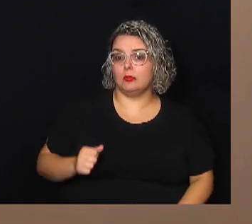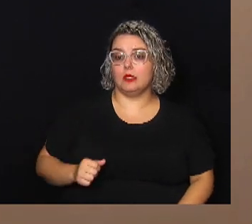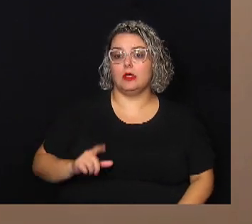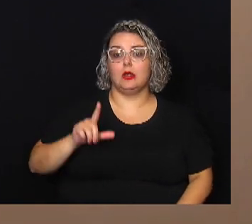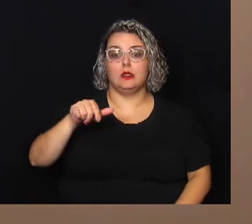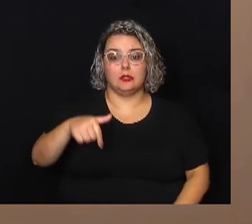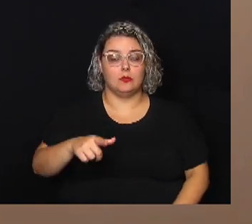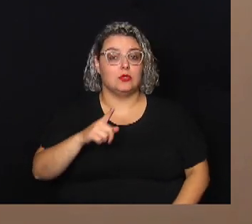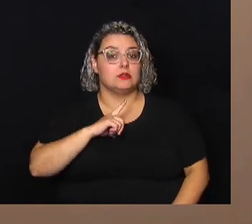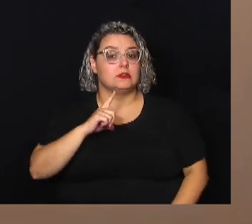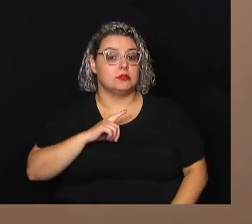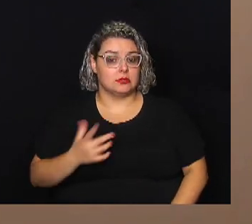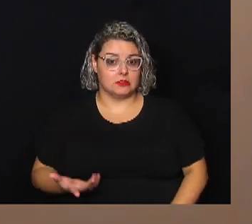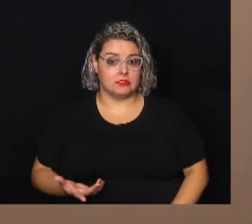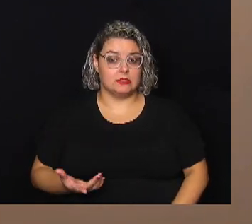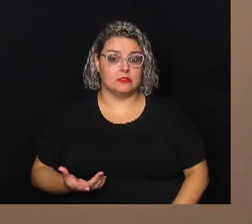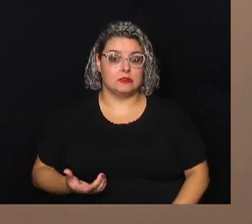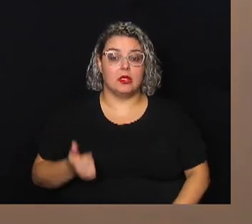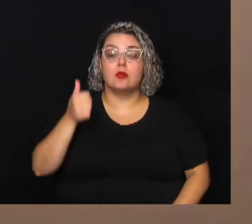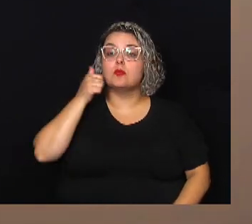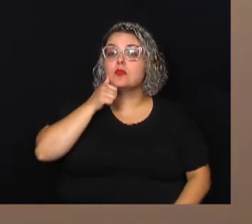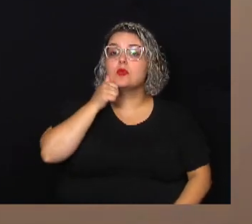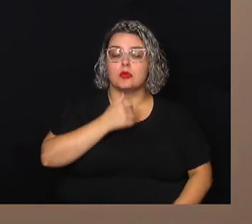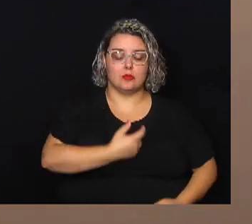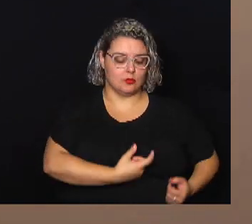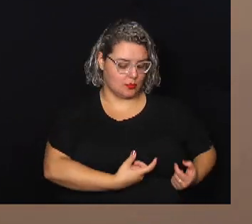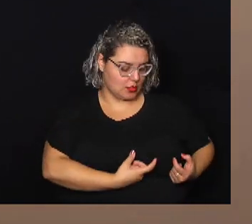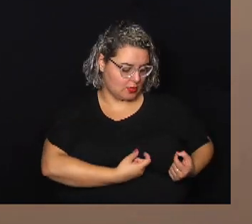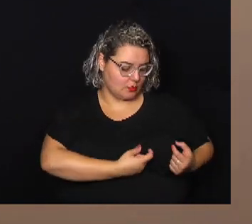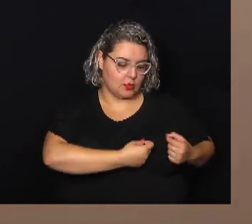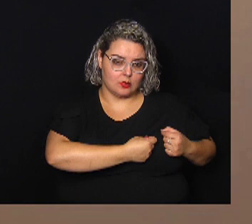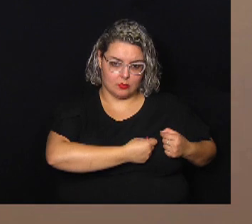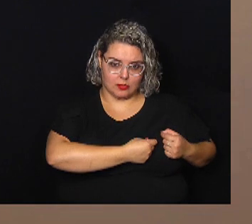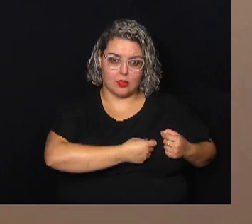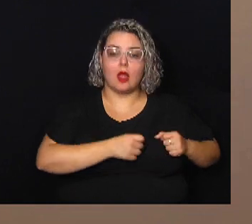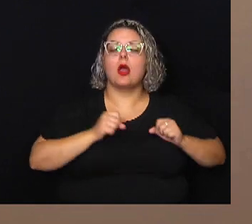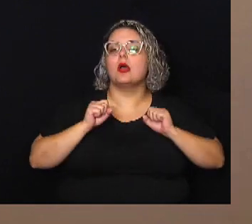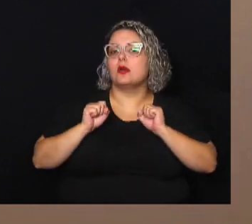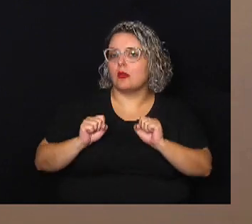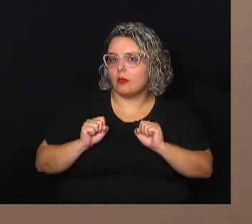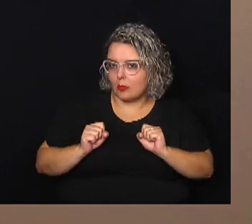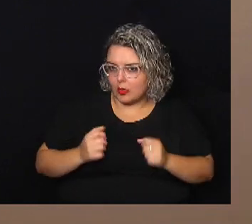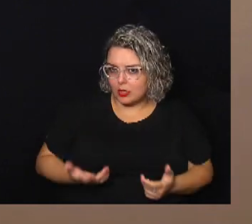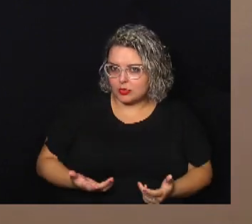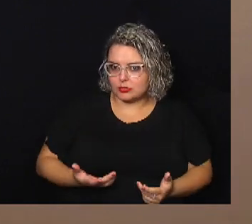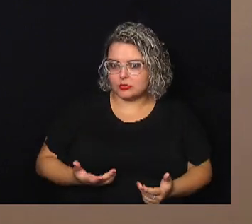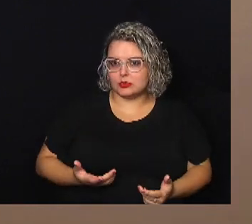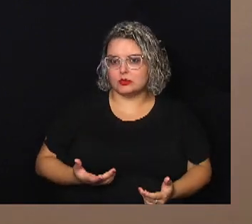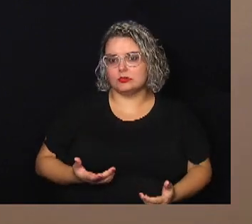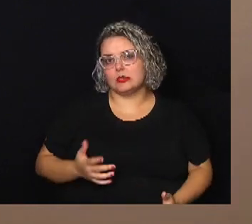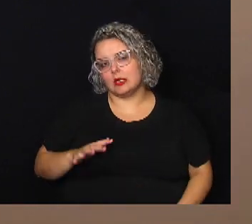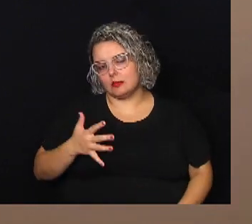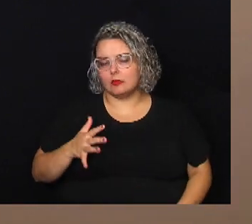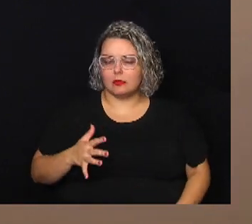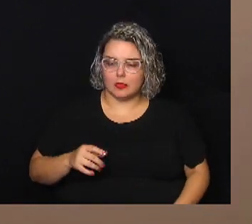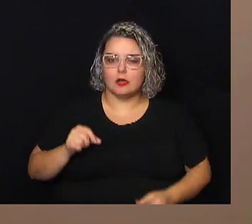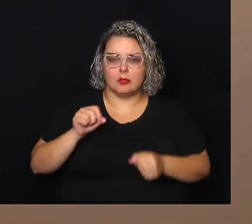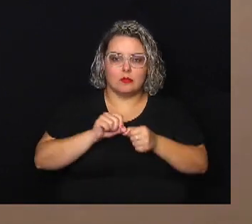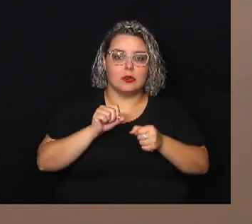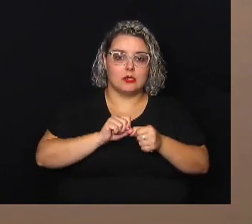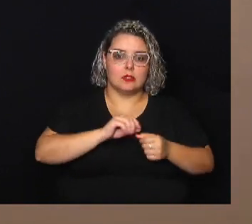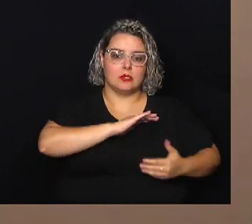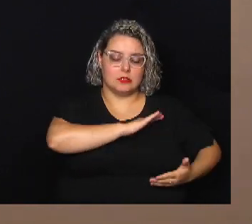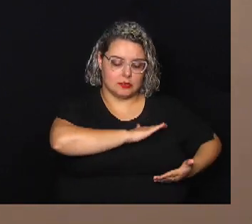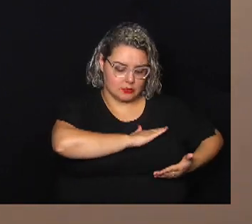gente tem nas mulheres o câncer de mama, onde nós podemos estimular a realização da